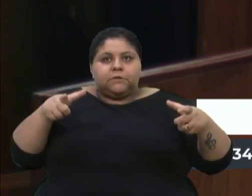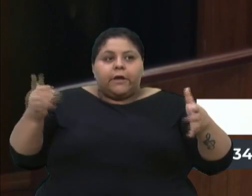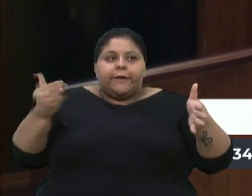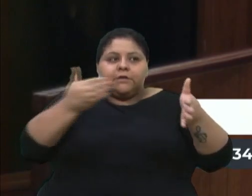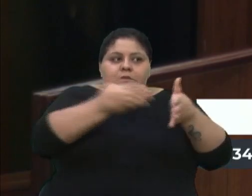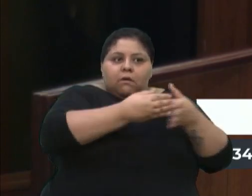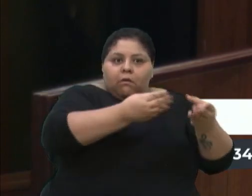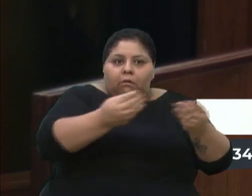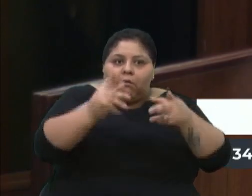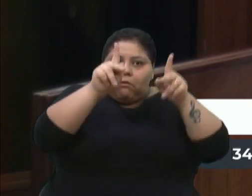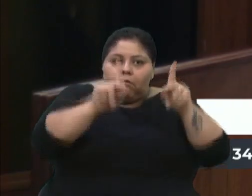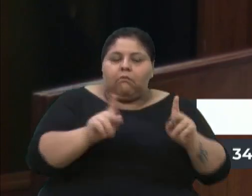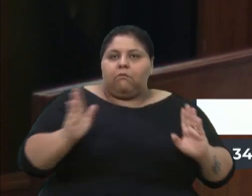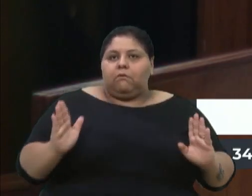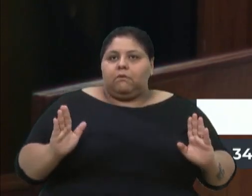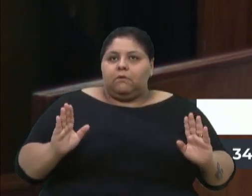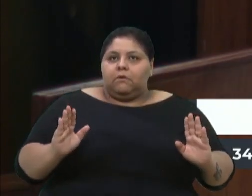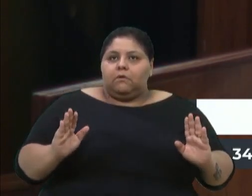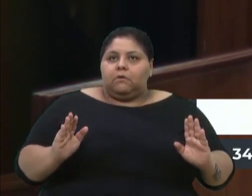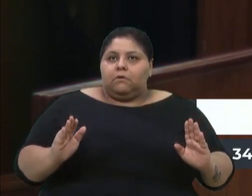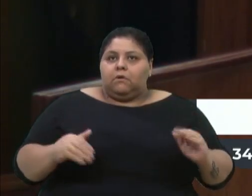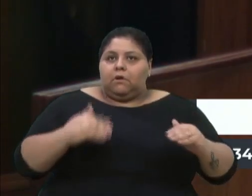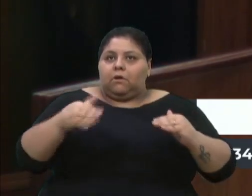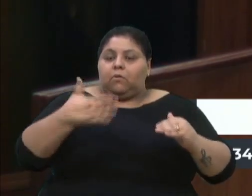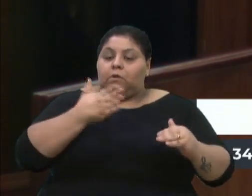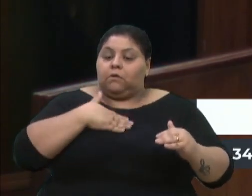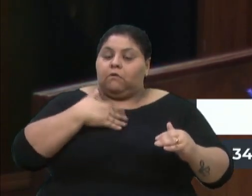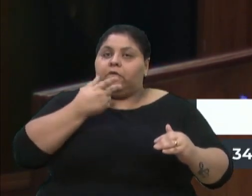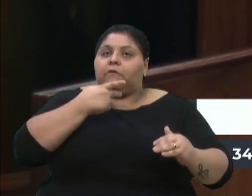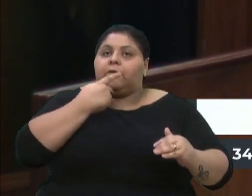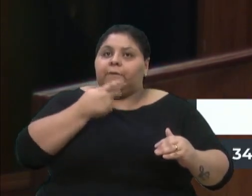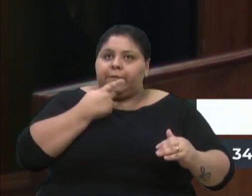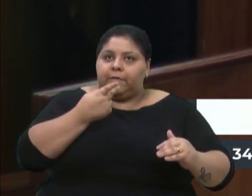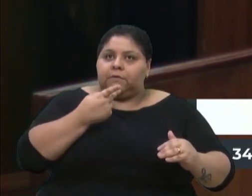gente. E quando eu falo aqui,